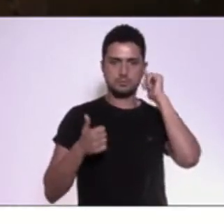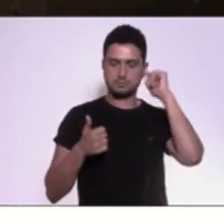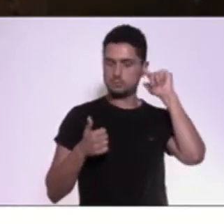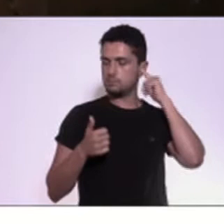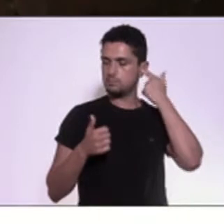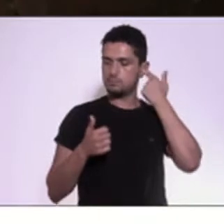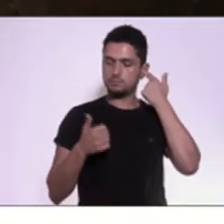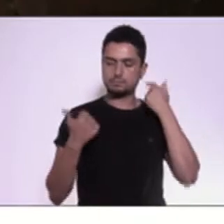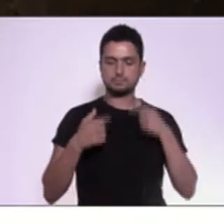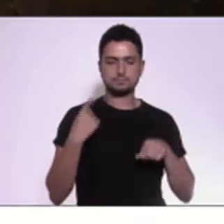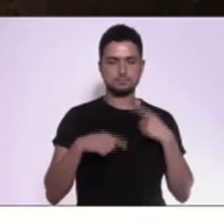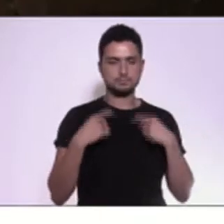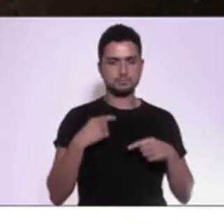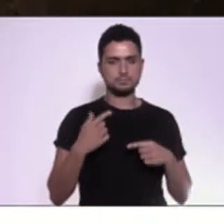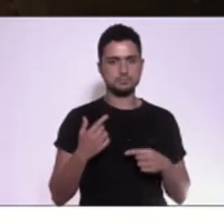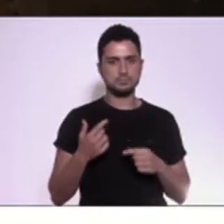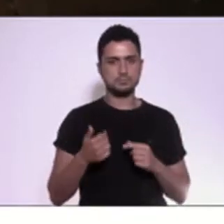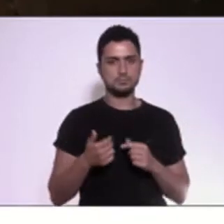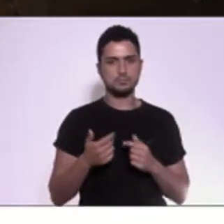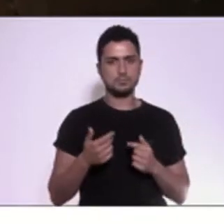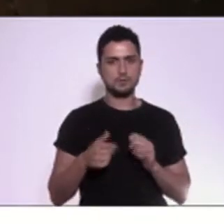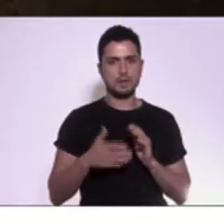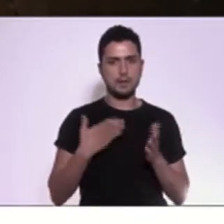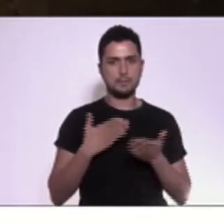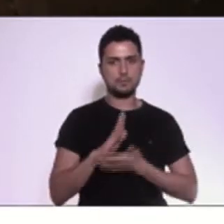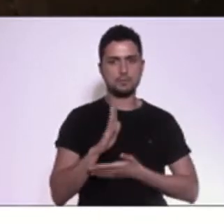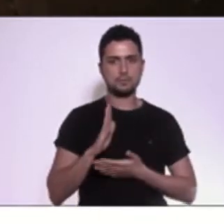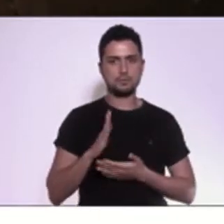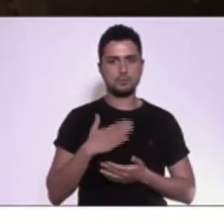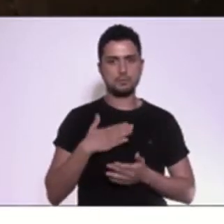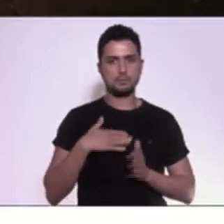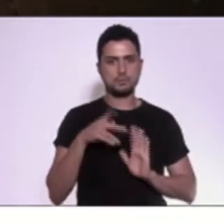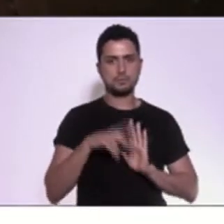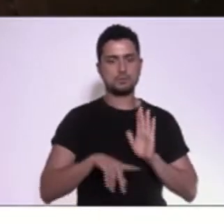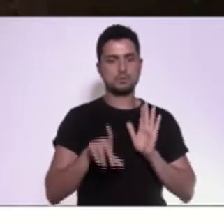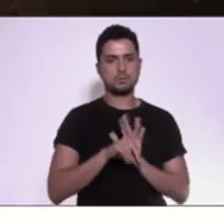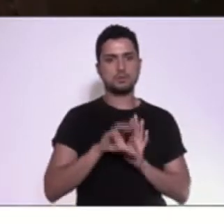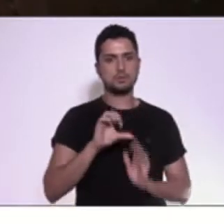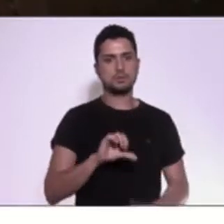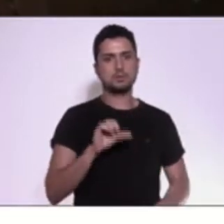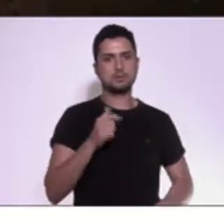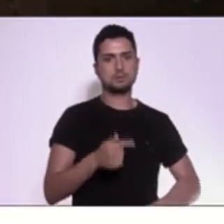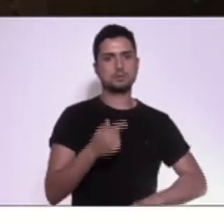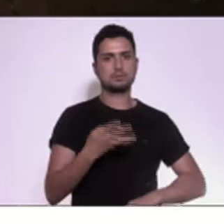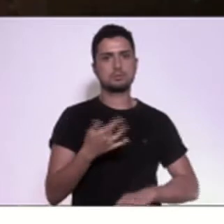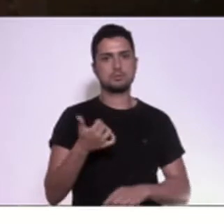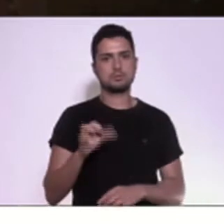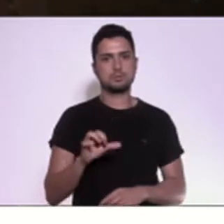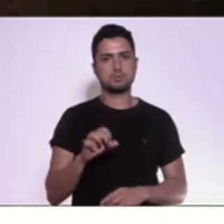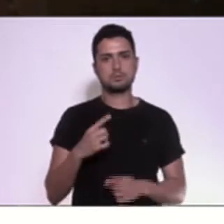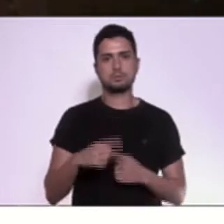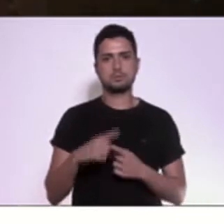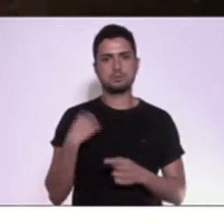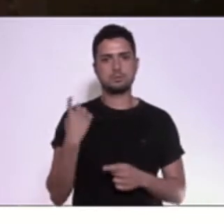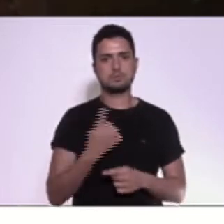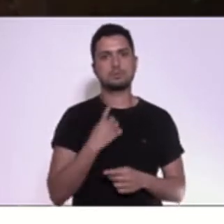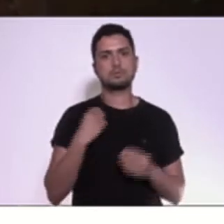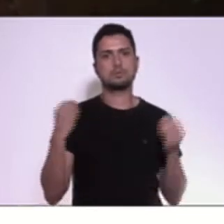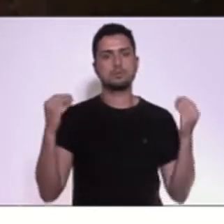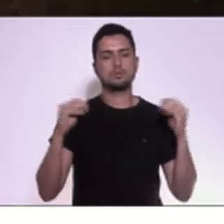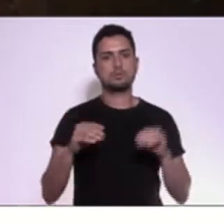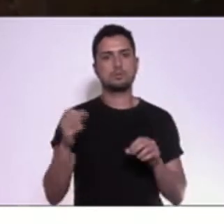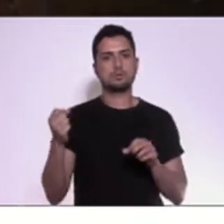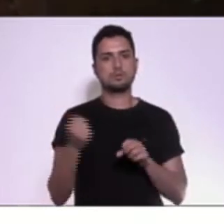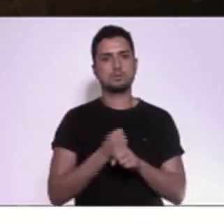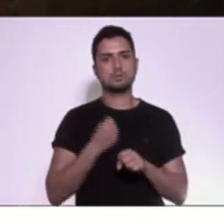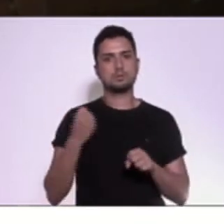aprovou o projeto de lei, o primeiro projeto de lei de minha autoria, o 974 de 2019, onde a gente garante, desde a